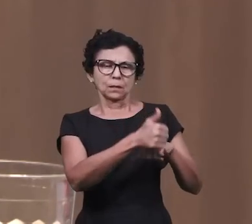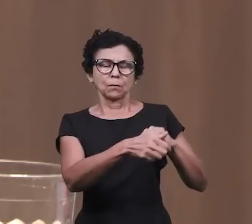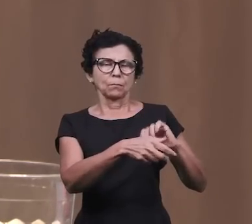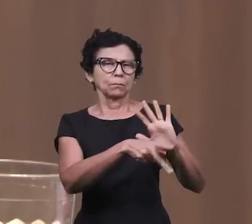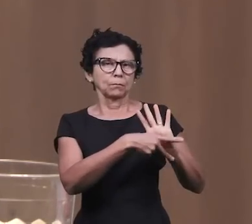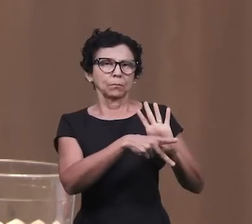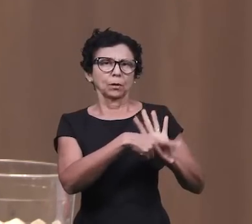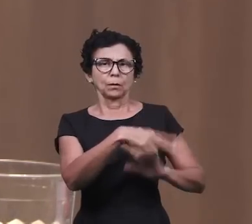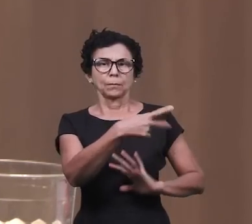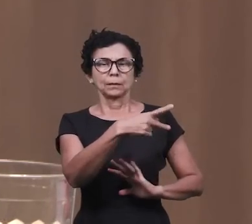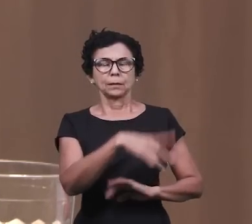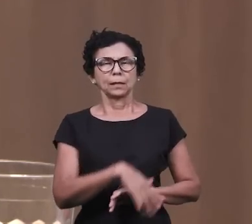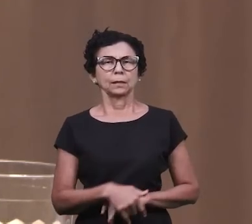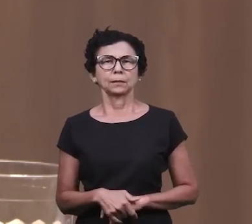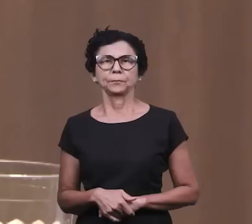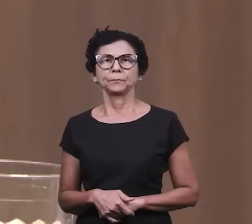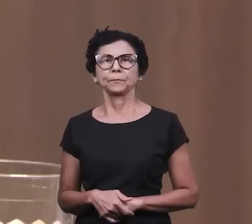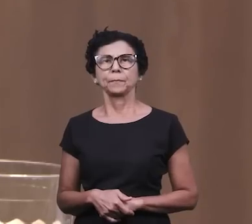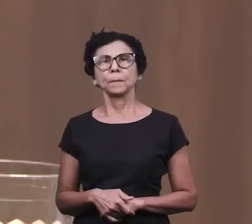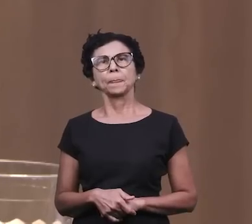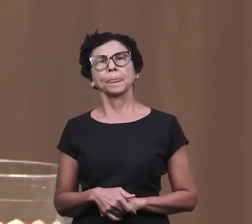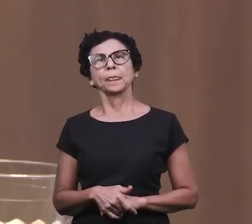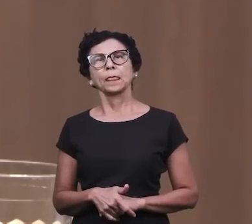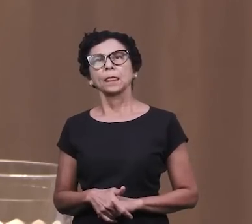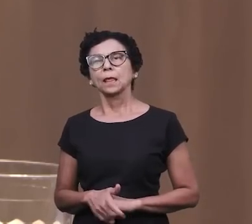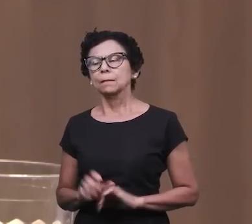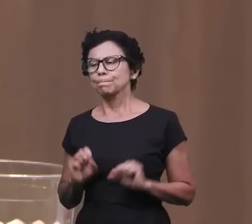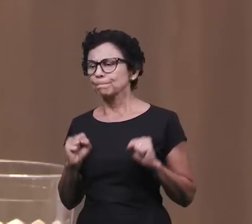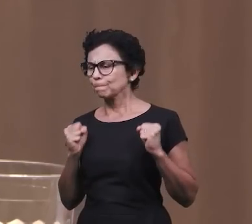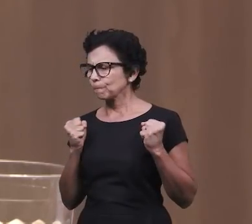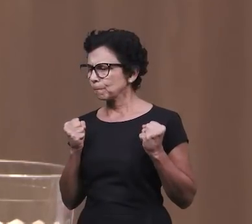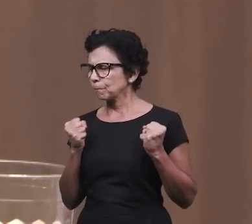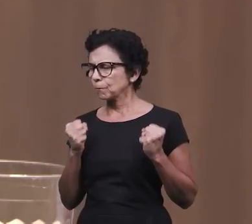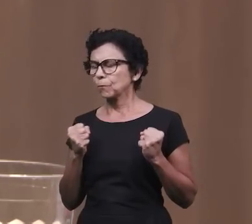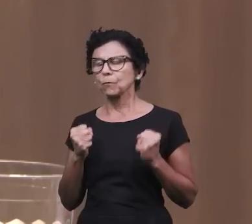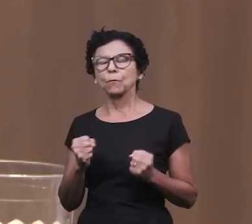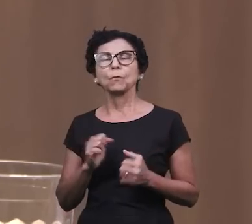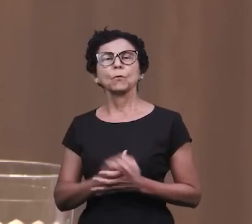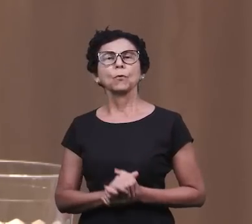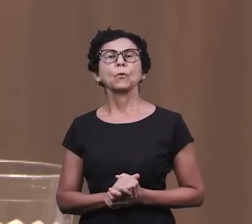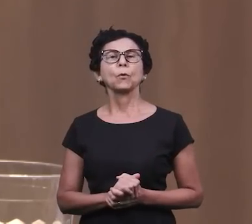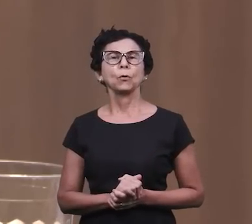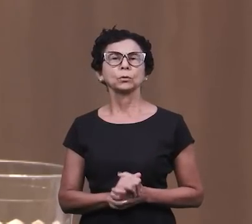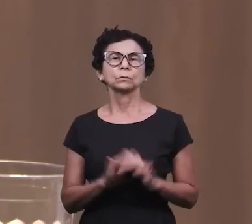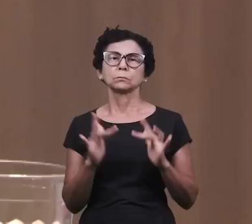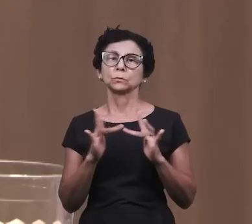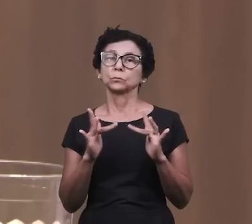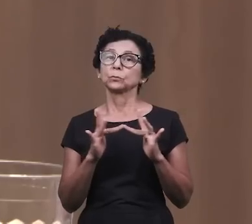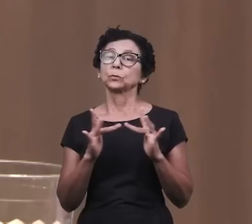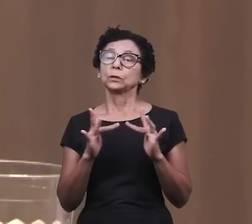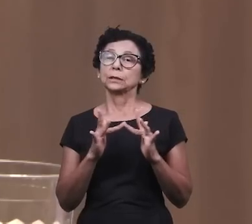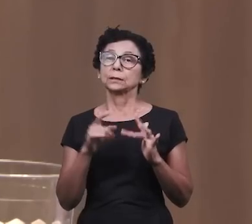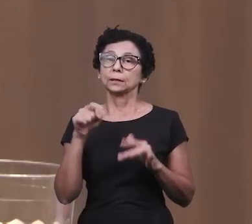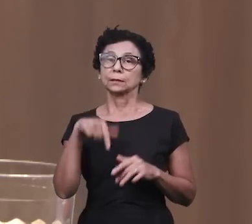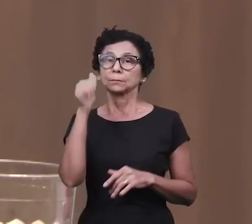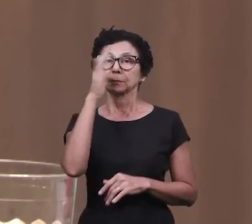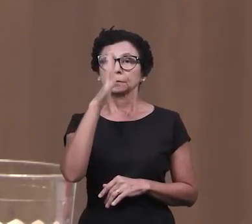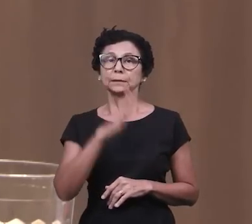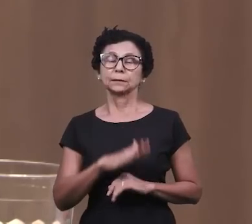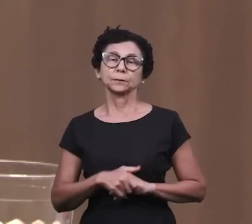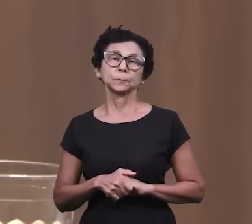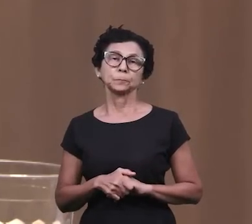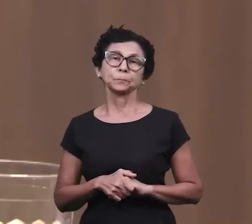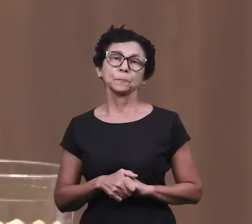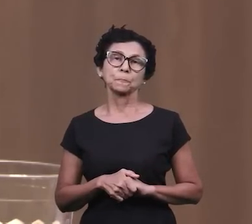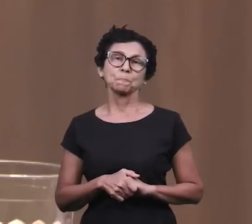profissional, mas ele tem a profissão dele, e ele então se dedica de uma forma extraordinária, tem muito contato conosco. E no caso